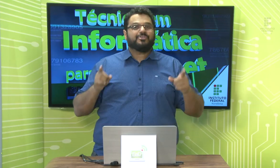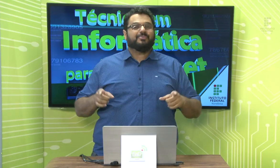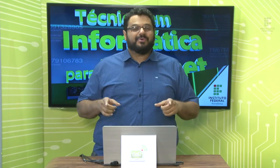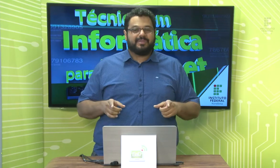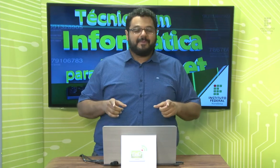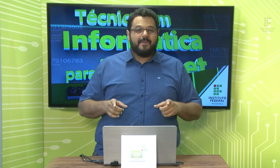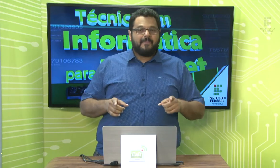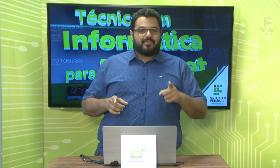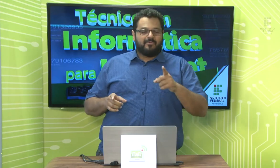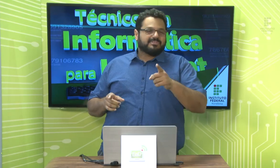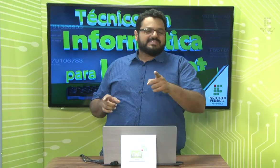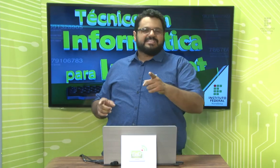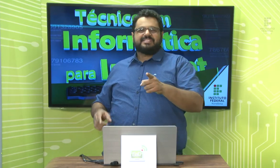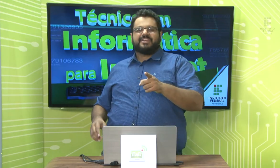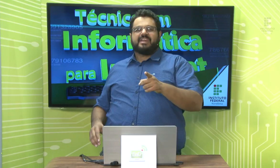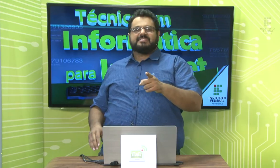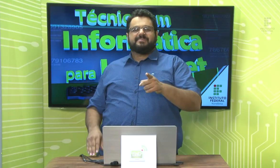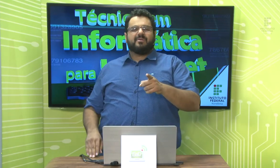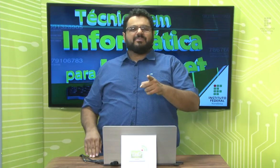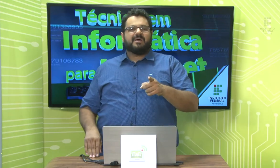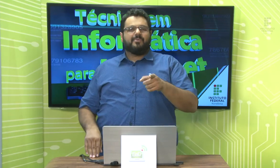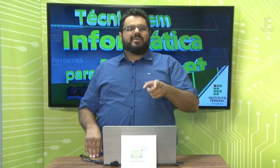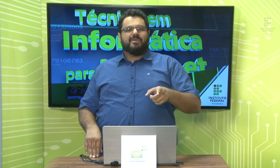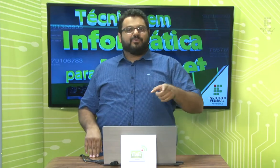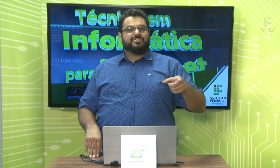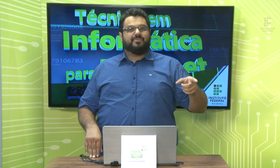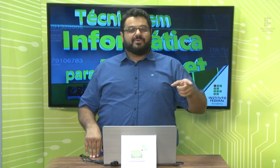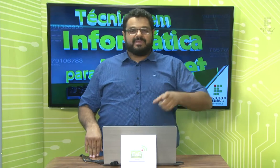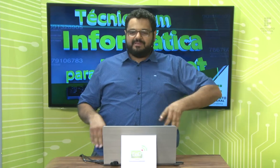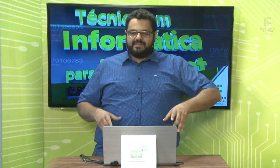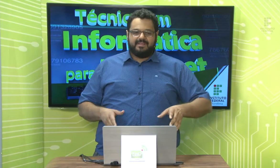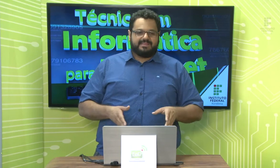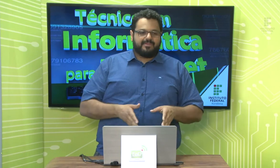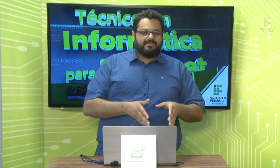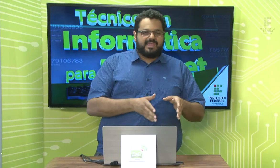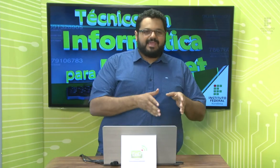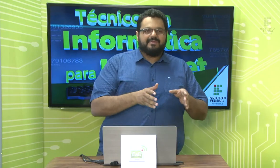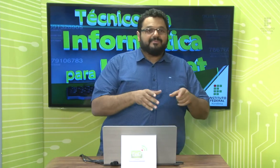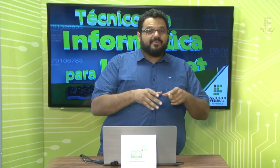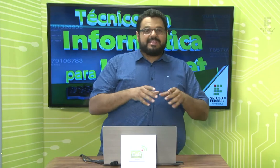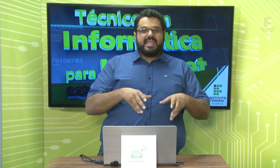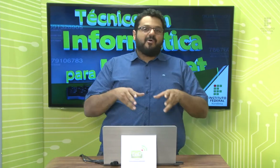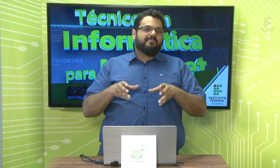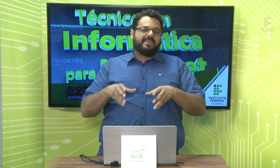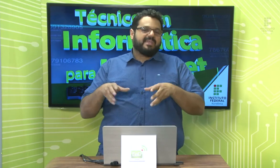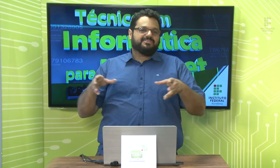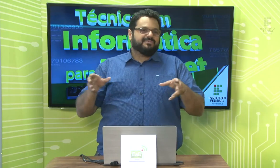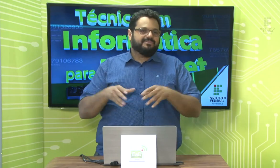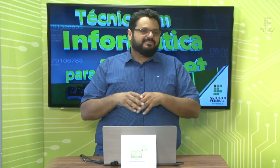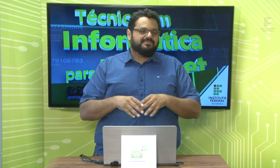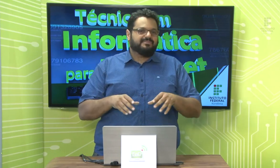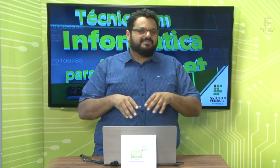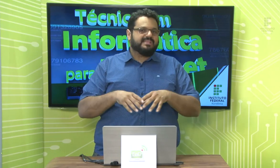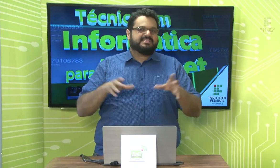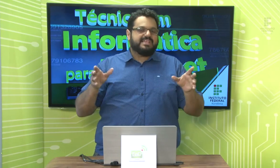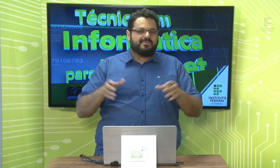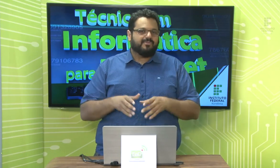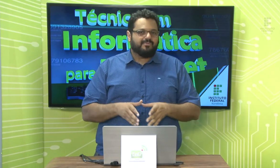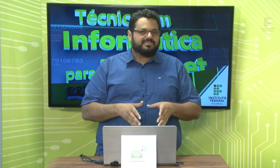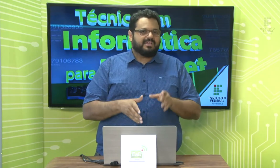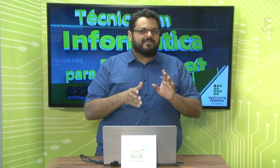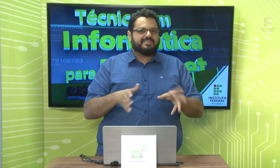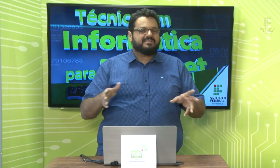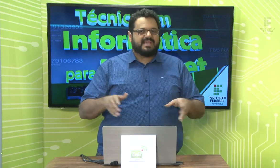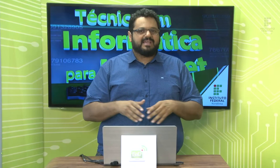qual notebook? Eu não sei se vocês já chegaram a se perguntar por que o notebook tem um que é o Intel Pentium